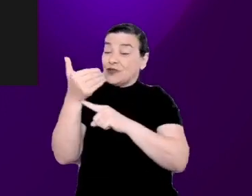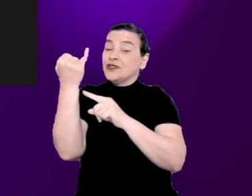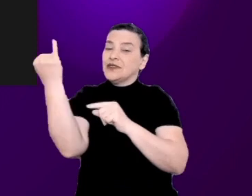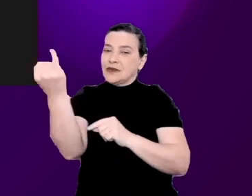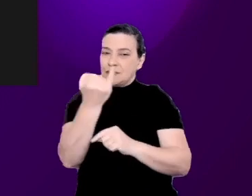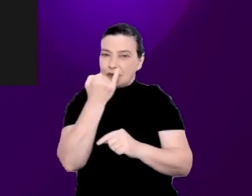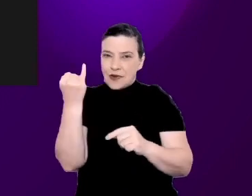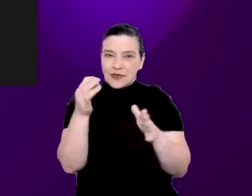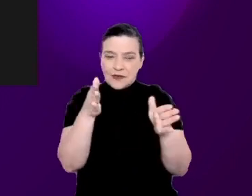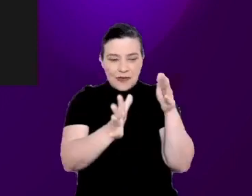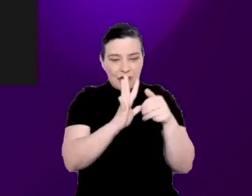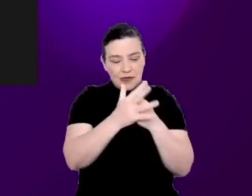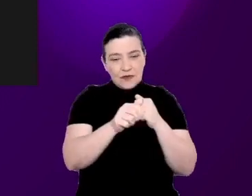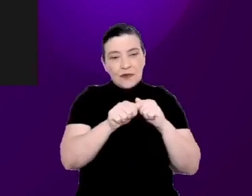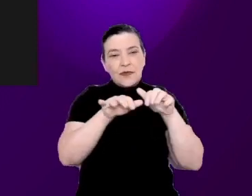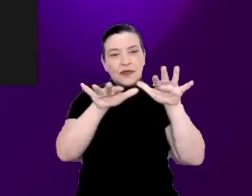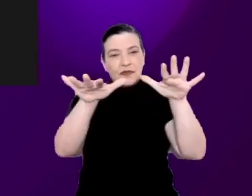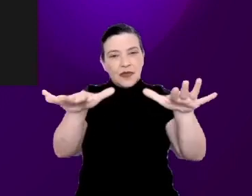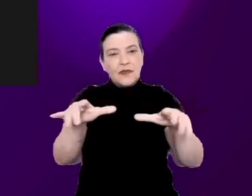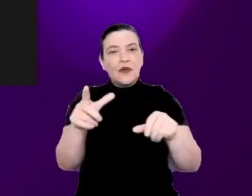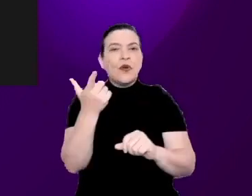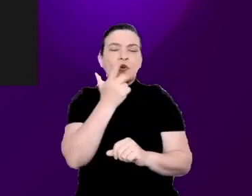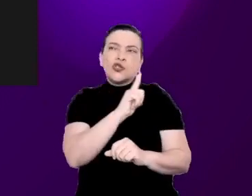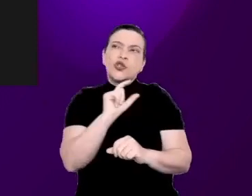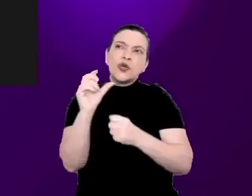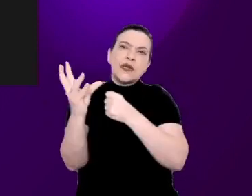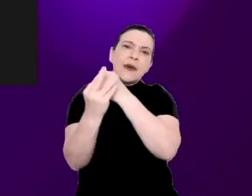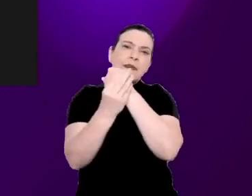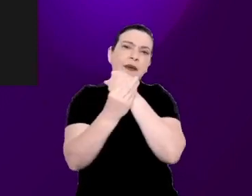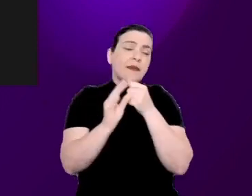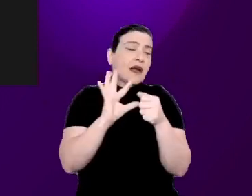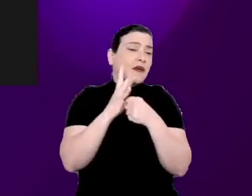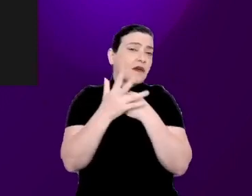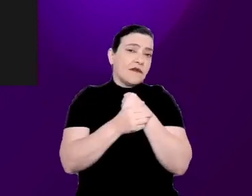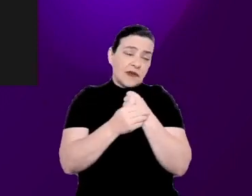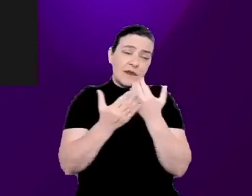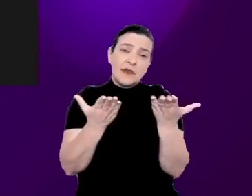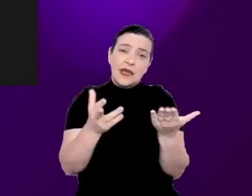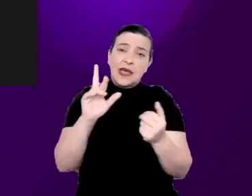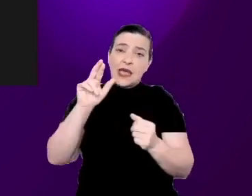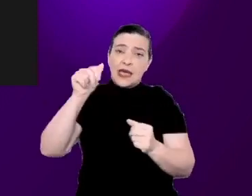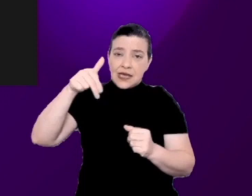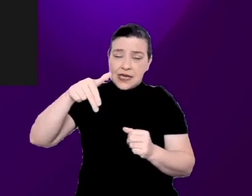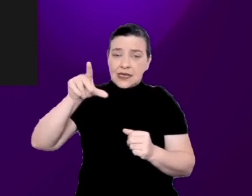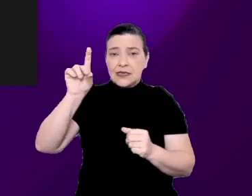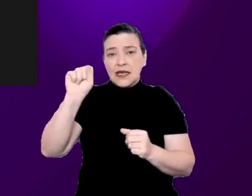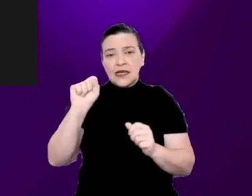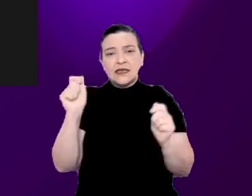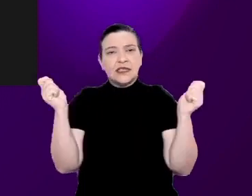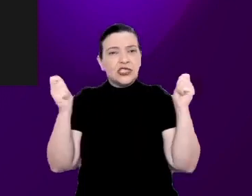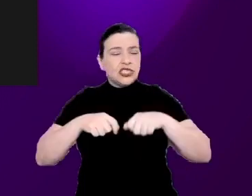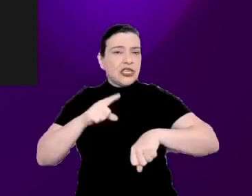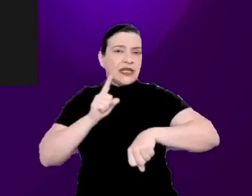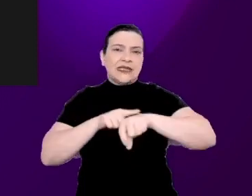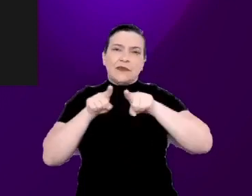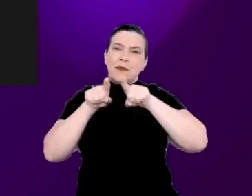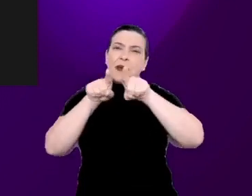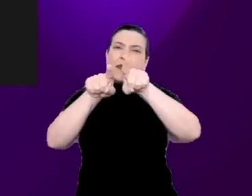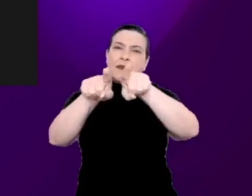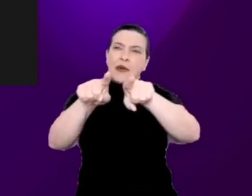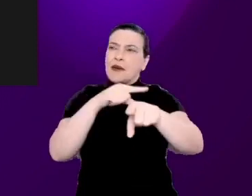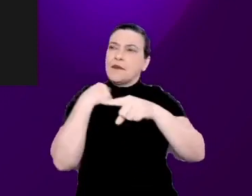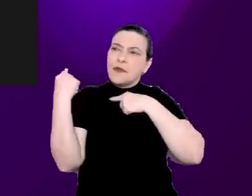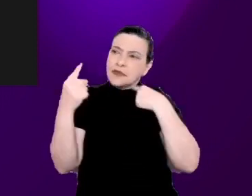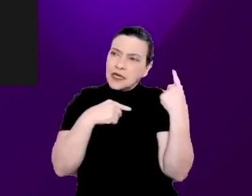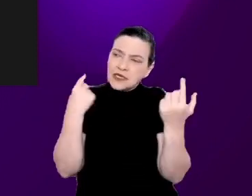toda a pandemia, a gente recebeu dados de Covid através da RNDS. Por isso que a gente tinha dados real-time de mortalidade,